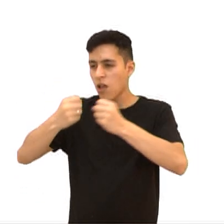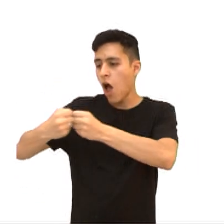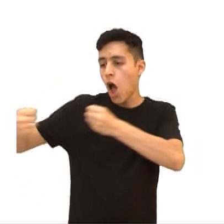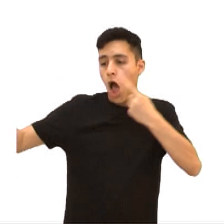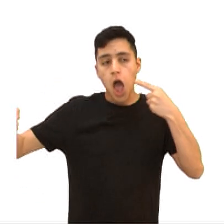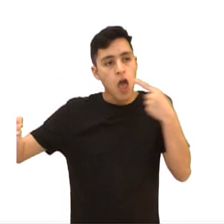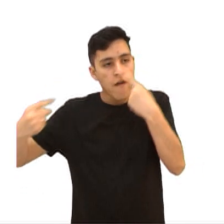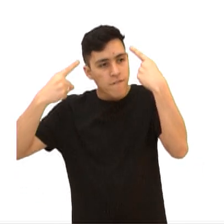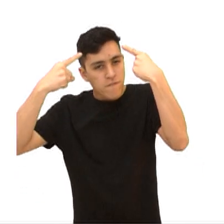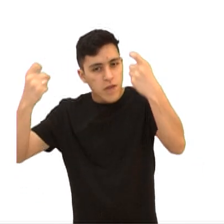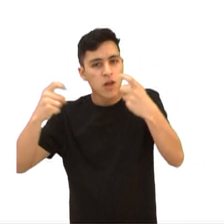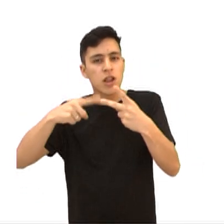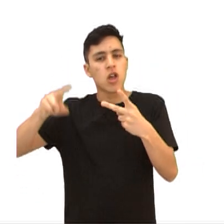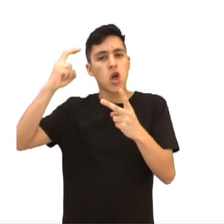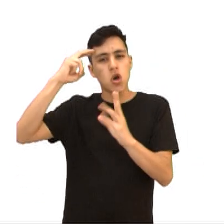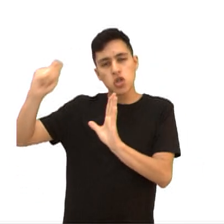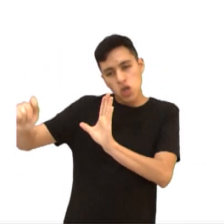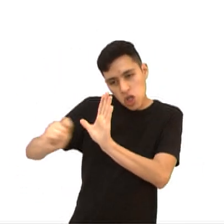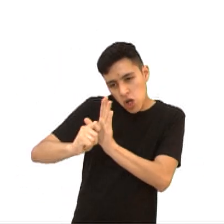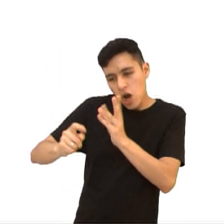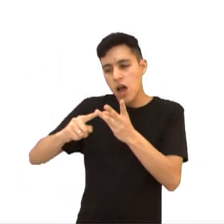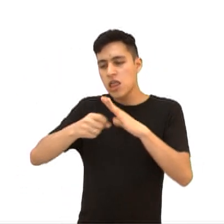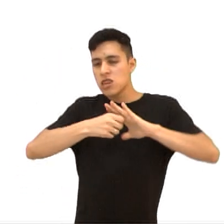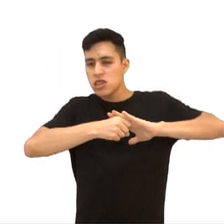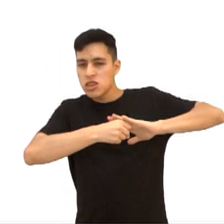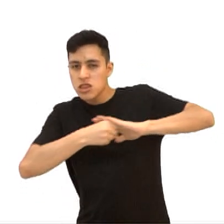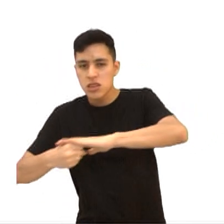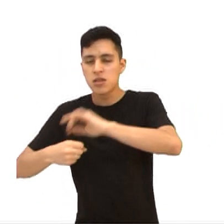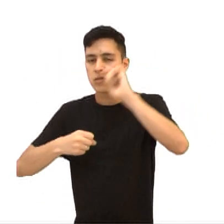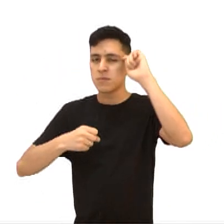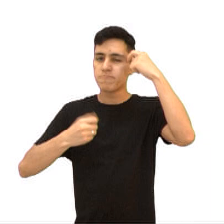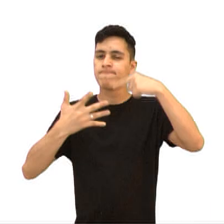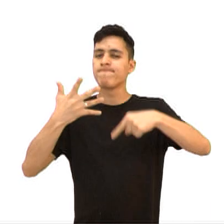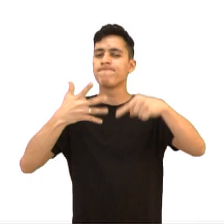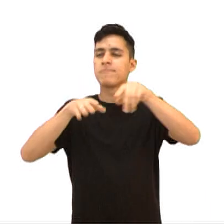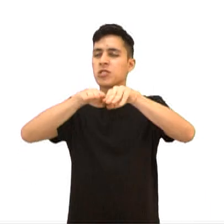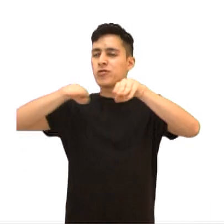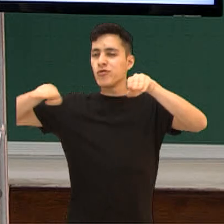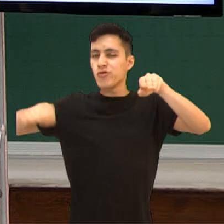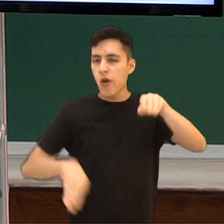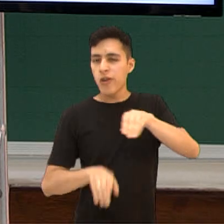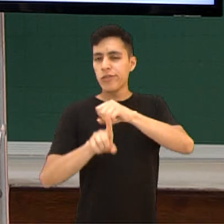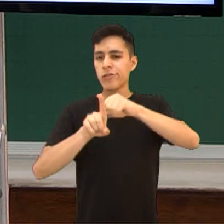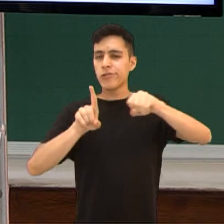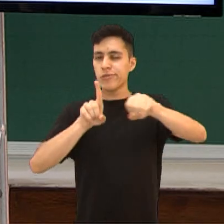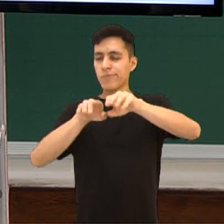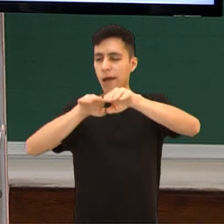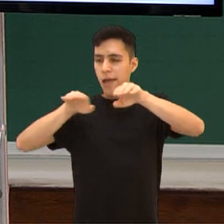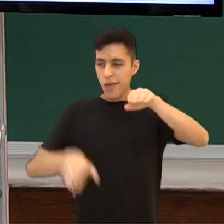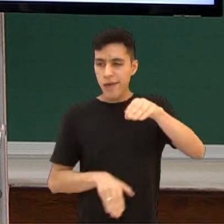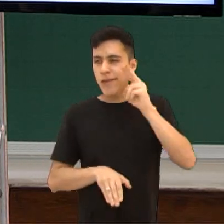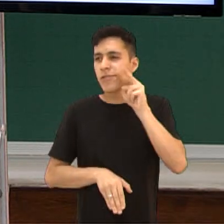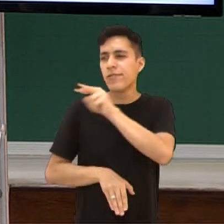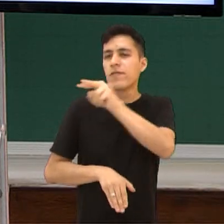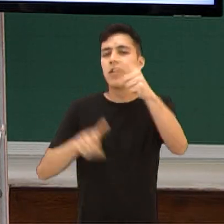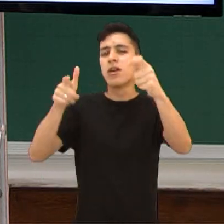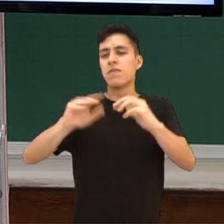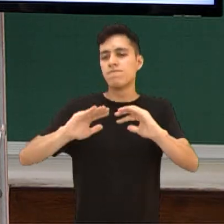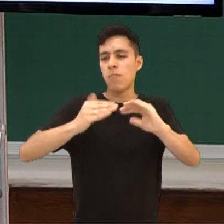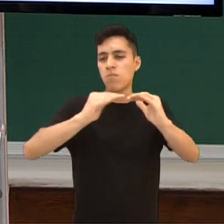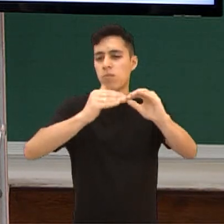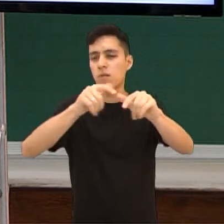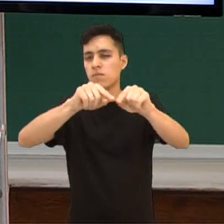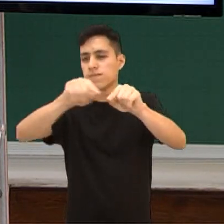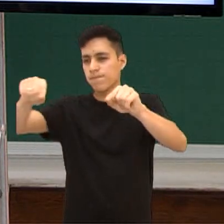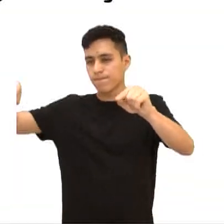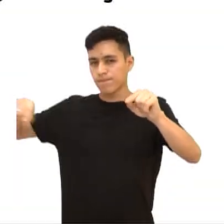a cultura de drogas, o racismo, a desigualdade social muito grande que a gente vê nas periferias. Né?